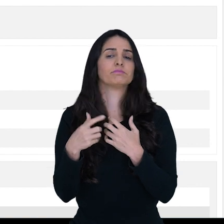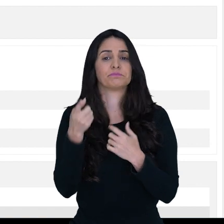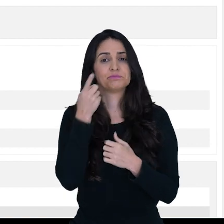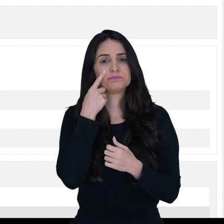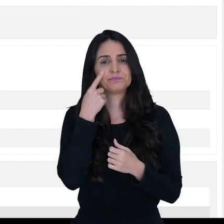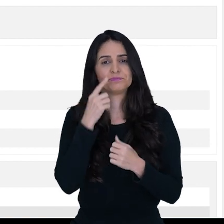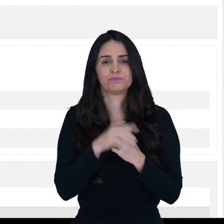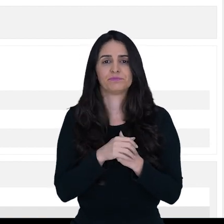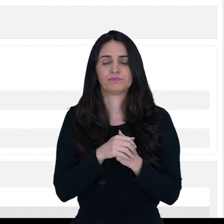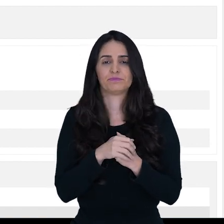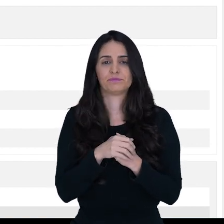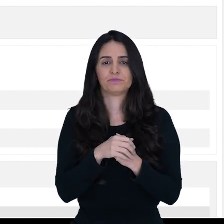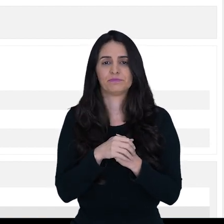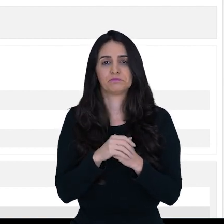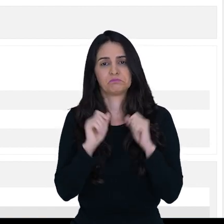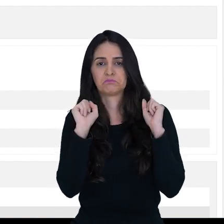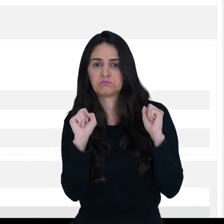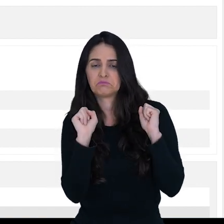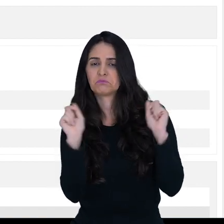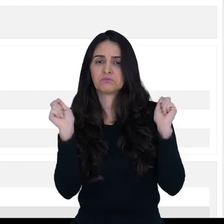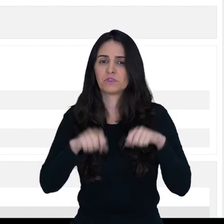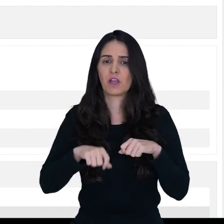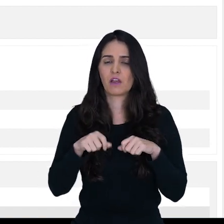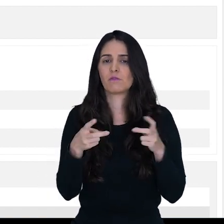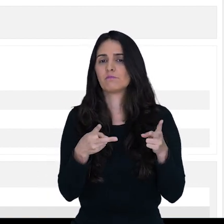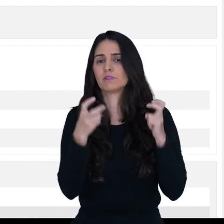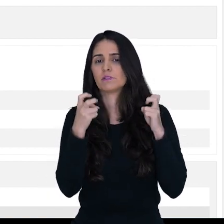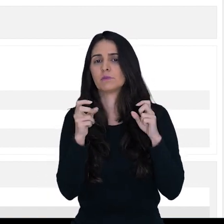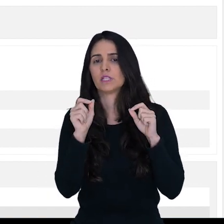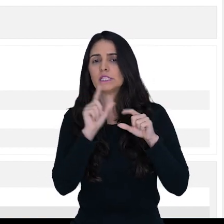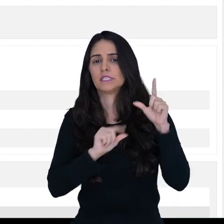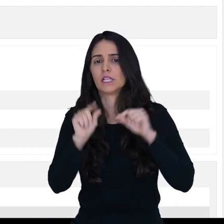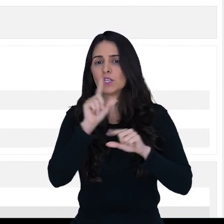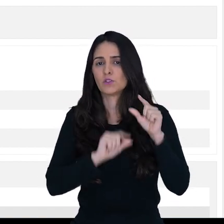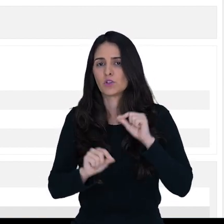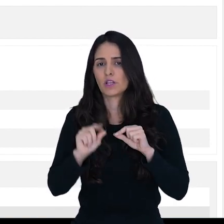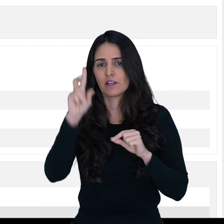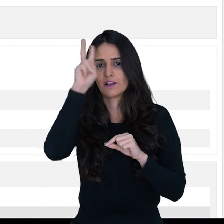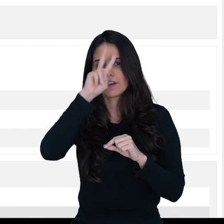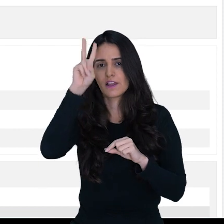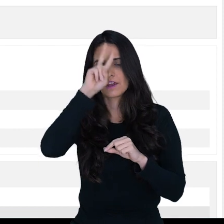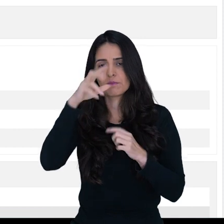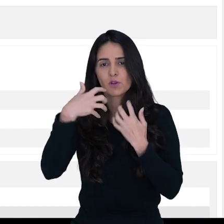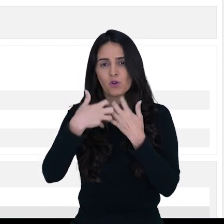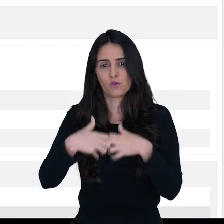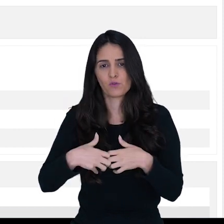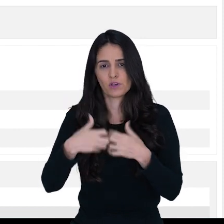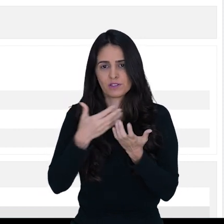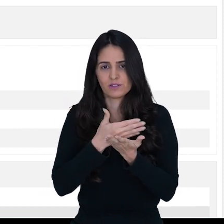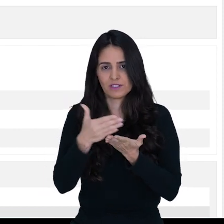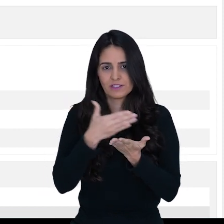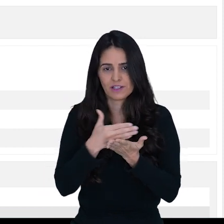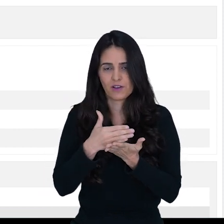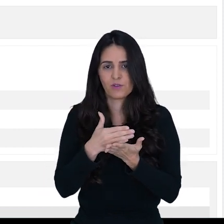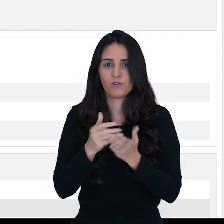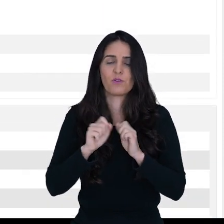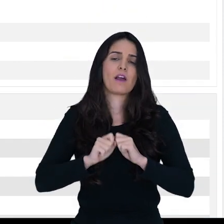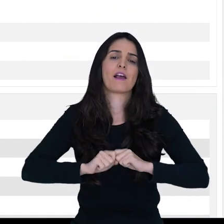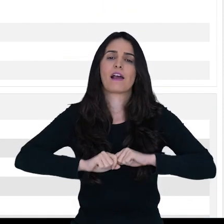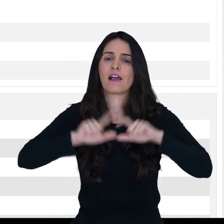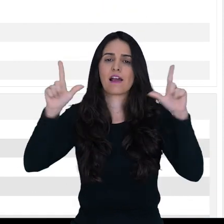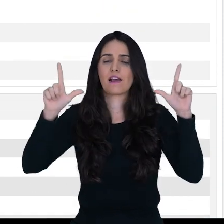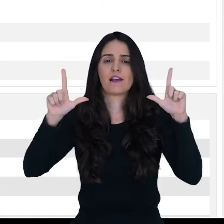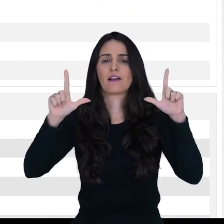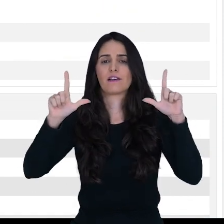do esquema ou seja aqui agora nós podemos ver tudo que foi selecionado nas configurações